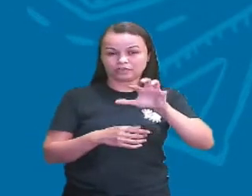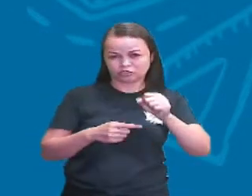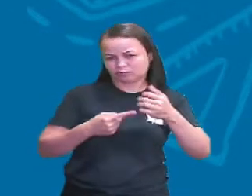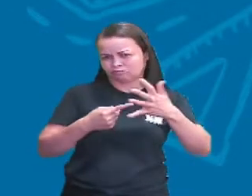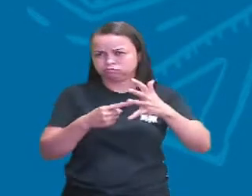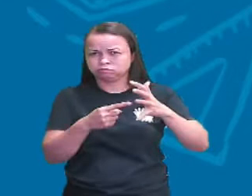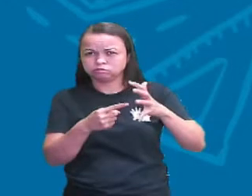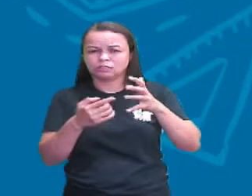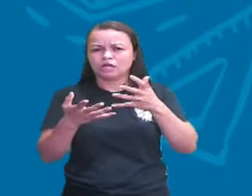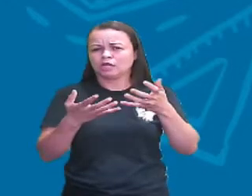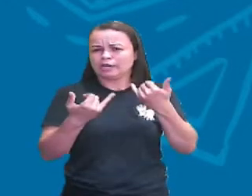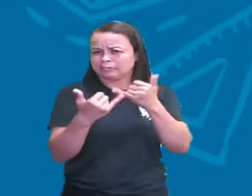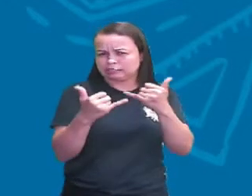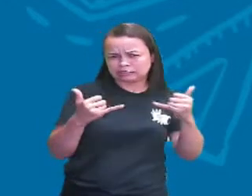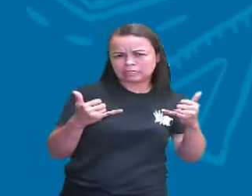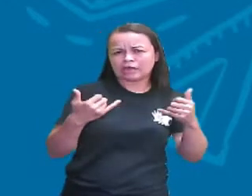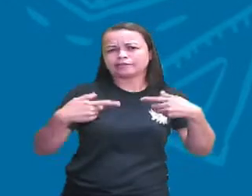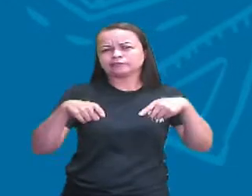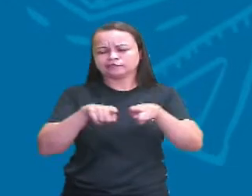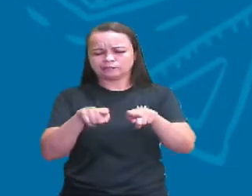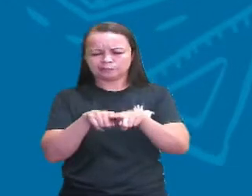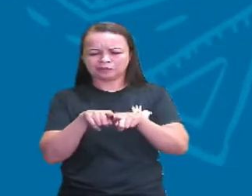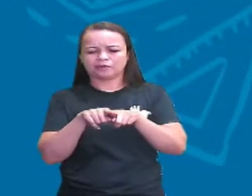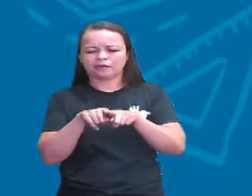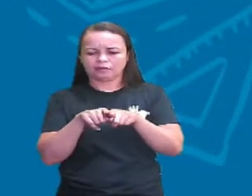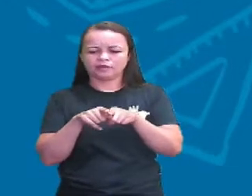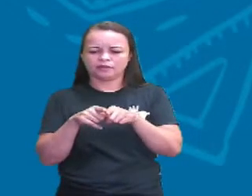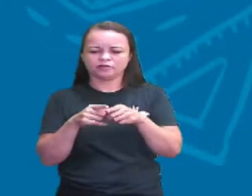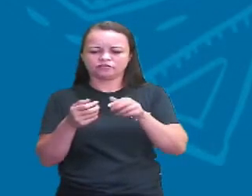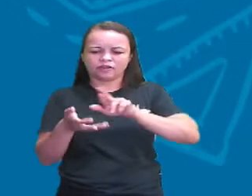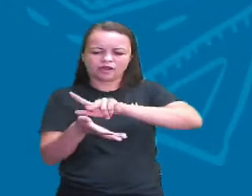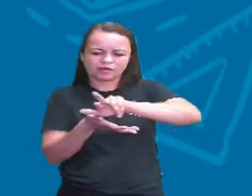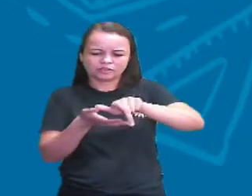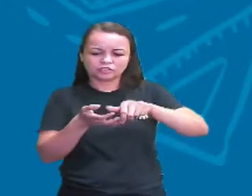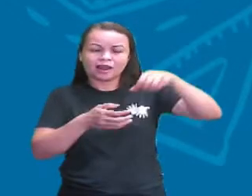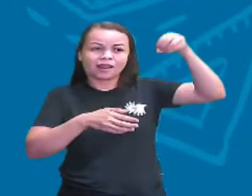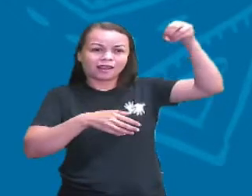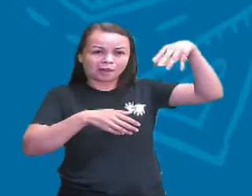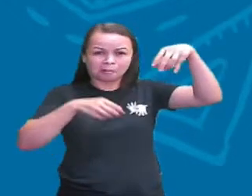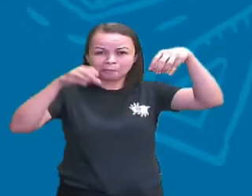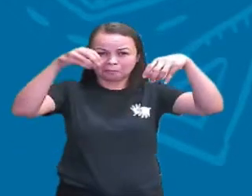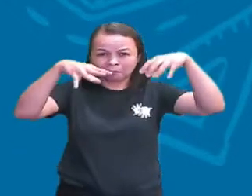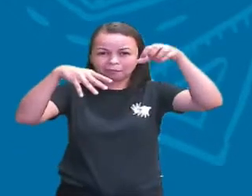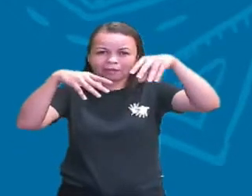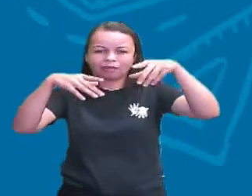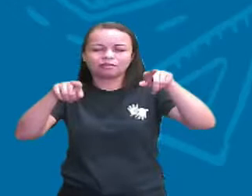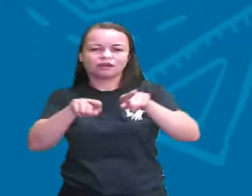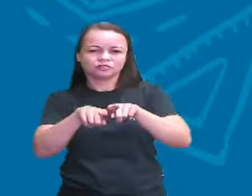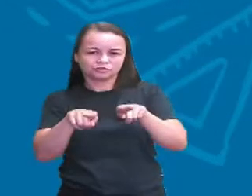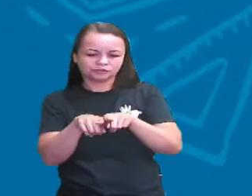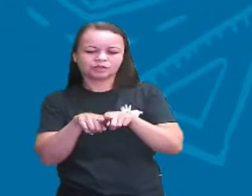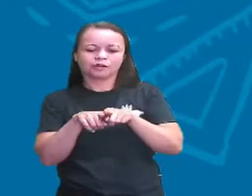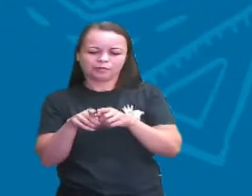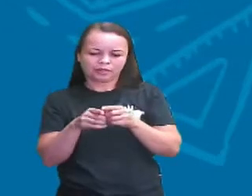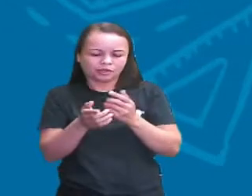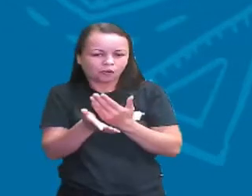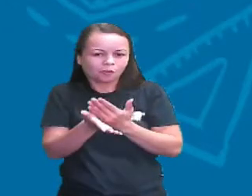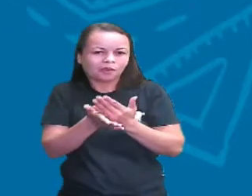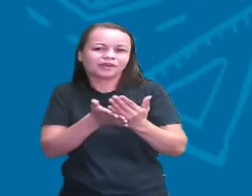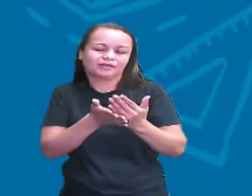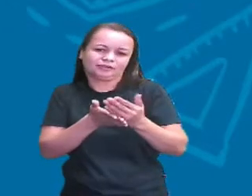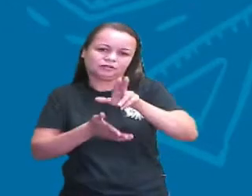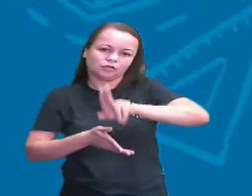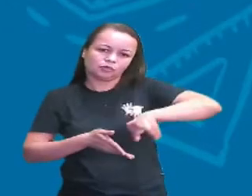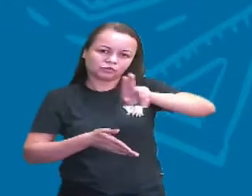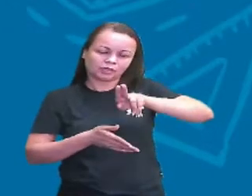eletricidade como a outras formas de combustível. O petróleo, por exemplo, também começa a ser utilizado